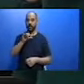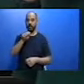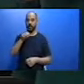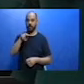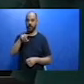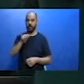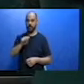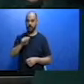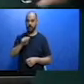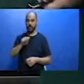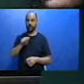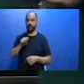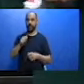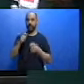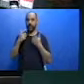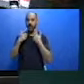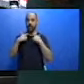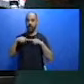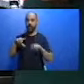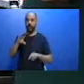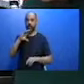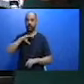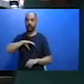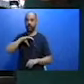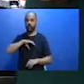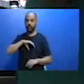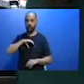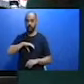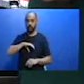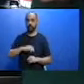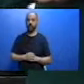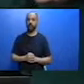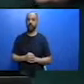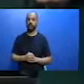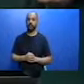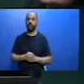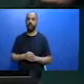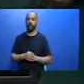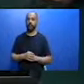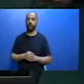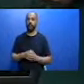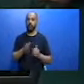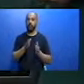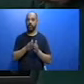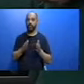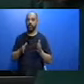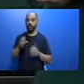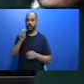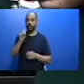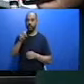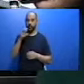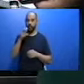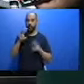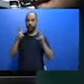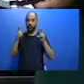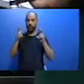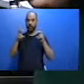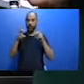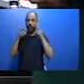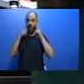língua portuguesa nós vamos estudar hoje a unidade 8 olha o cartaz